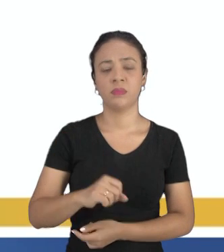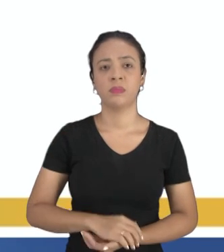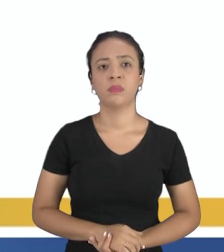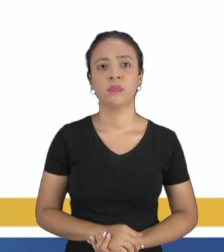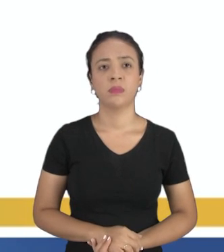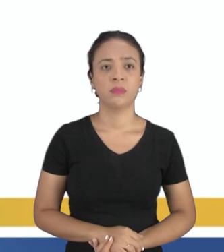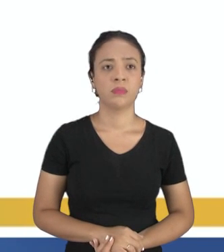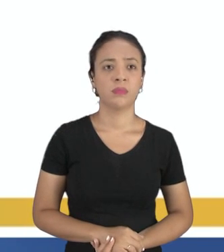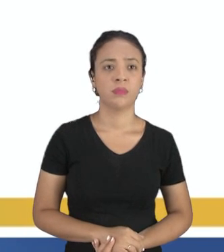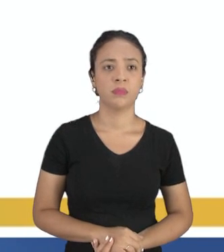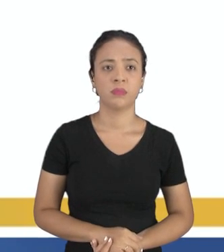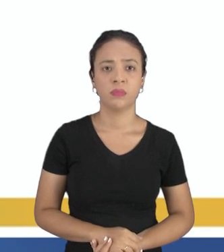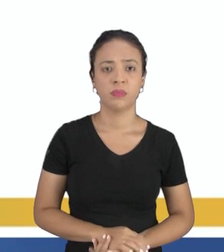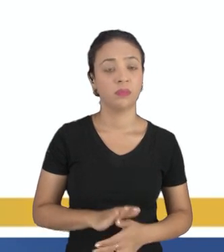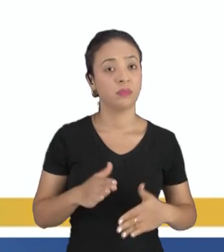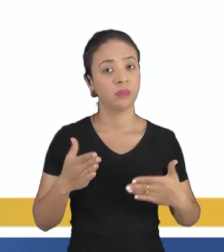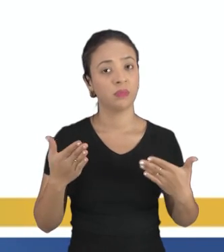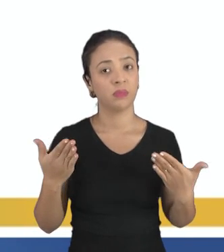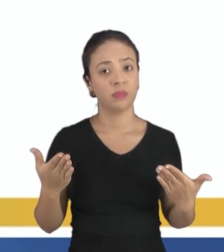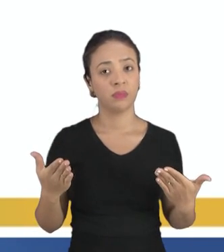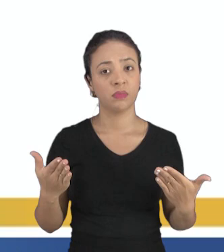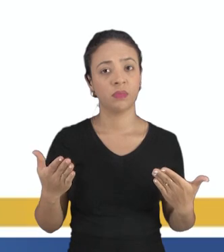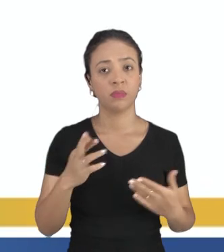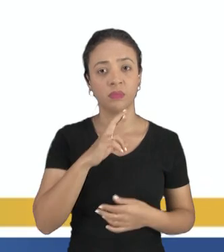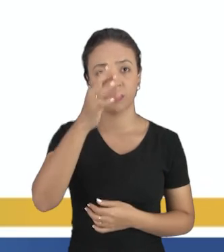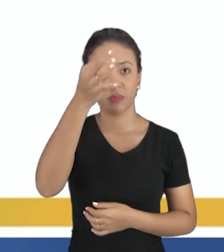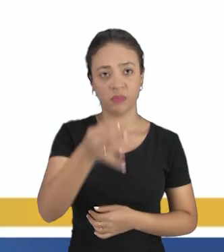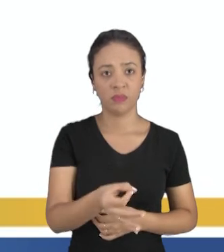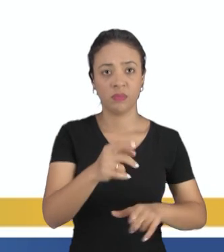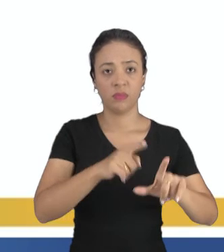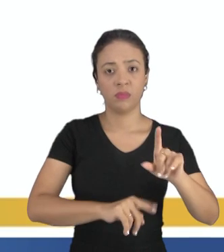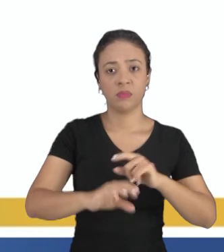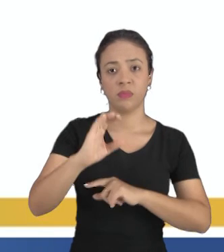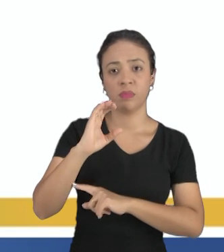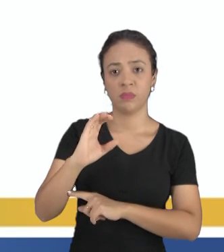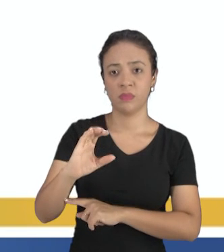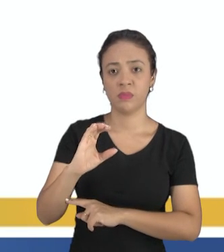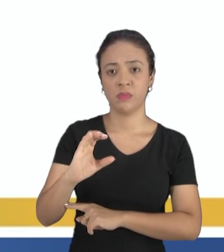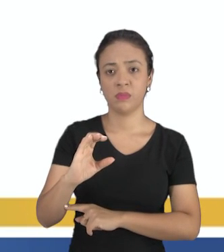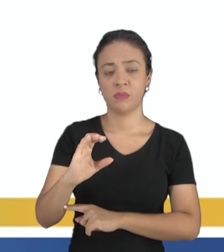118,8. Portanto, aí, a minha alternativa é a letra C.